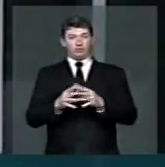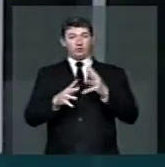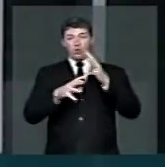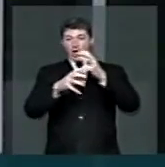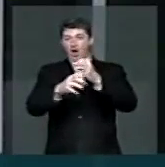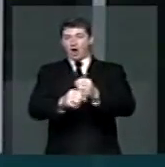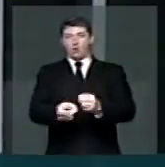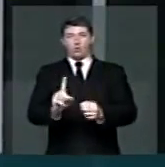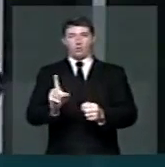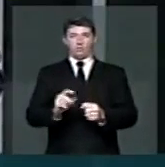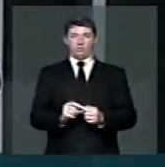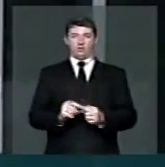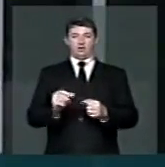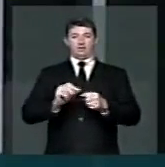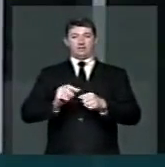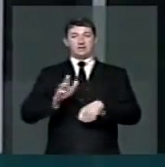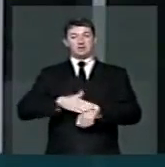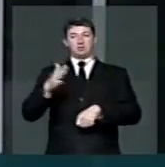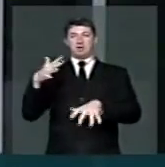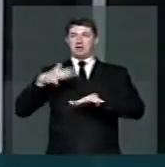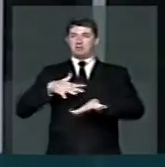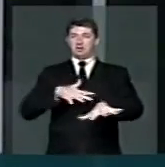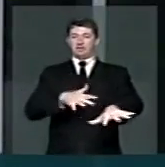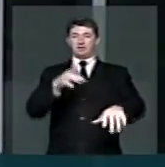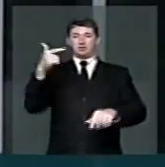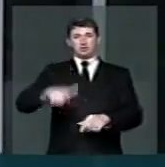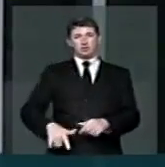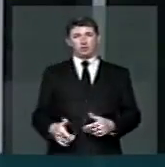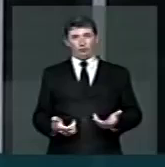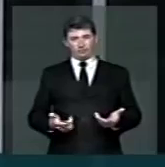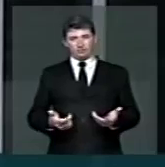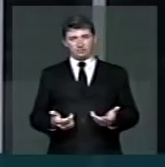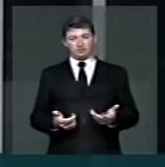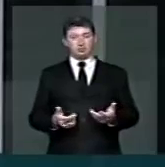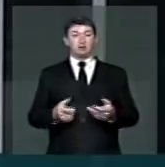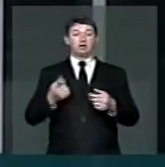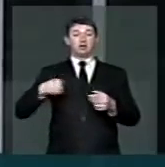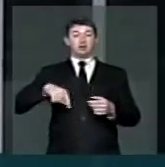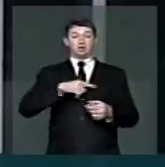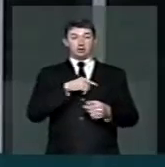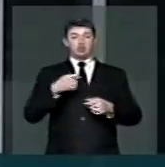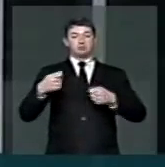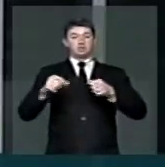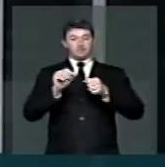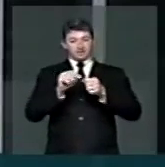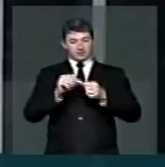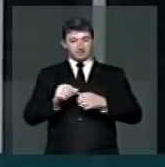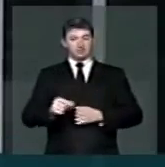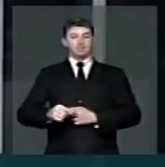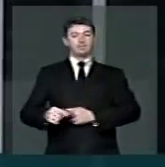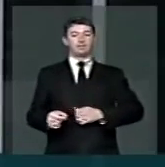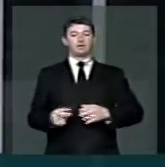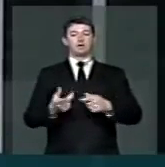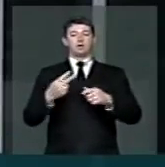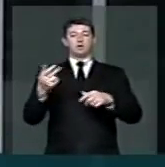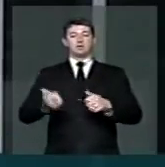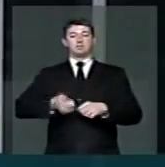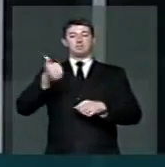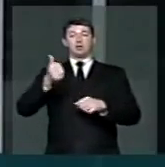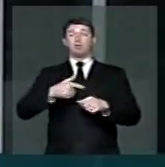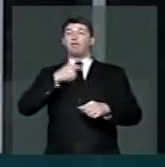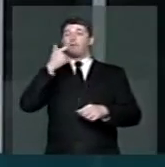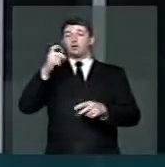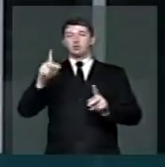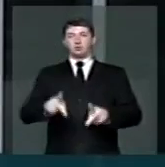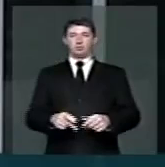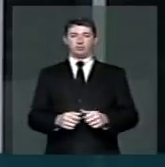acumulem, provocando uma nova onda de manifestações. Devemos criar mecanismos mais eficientes para dar voz ao